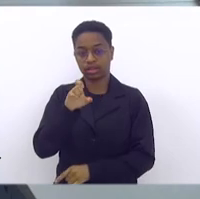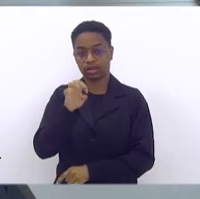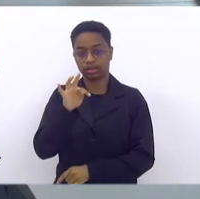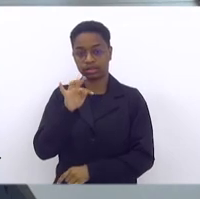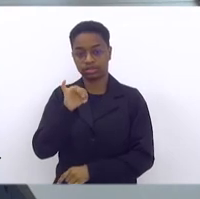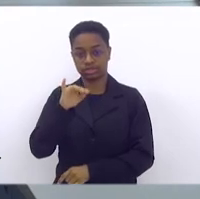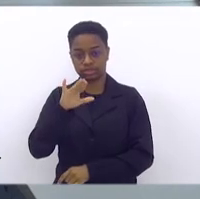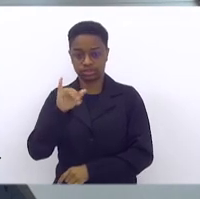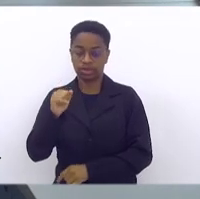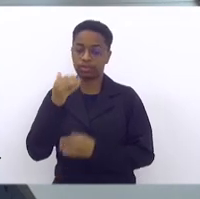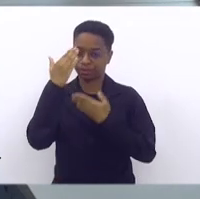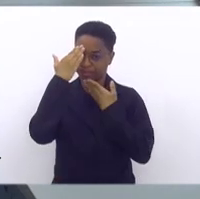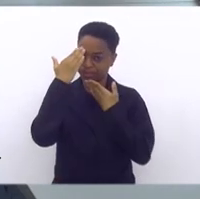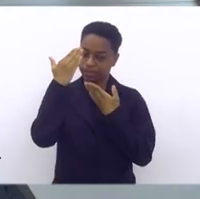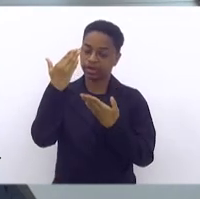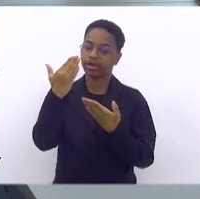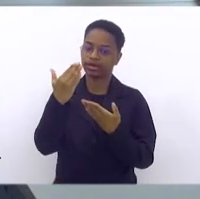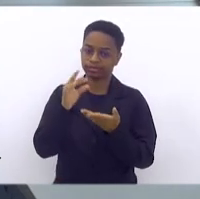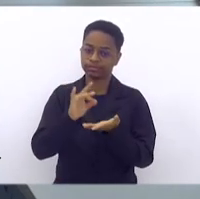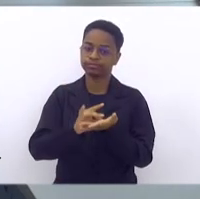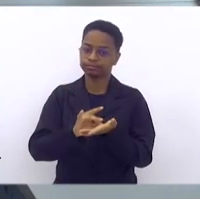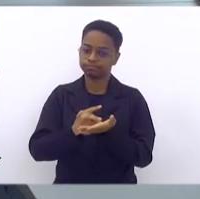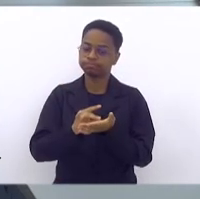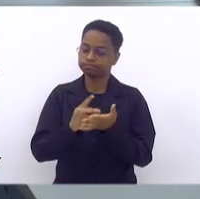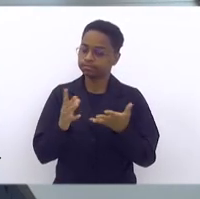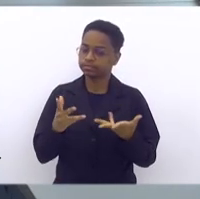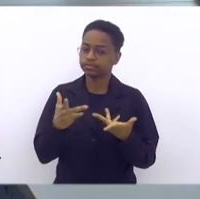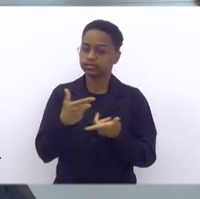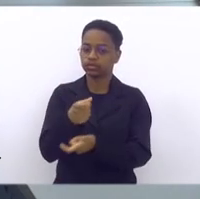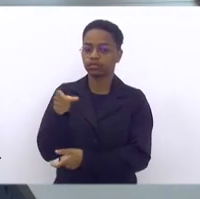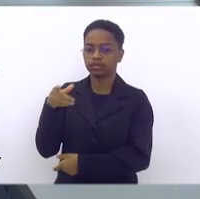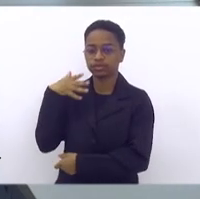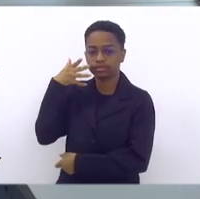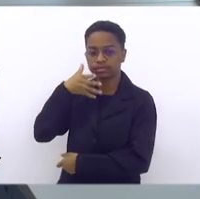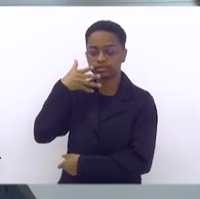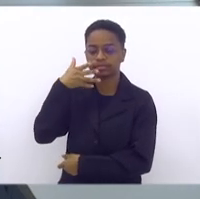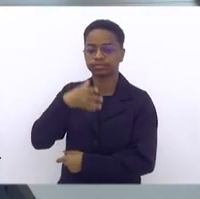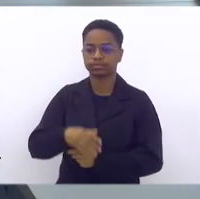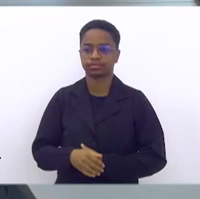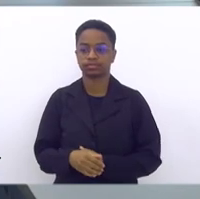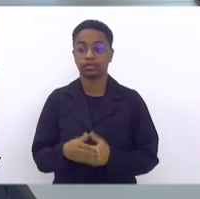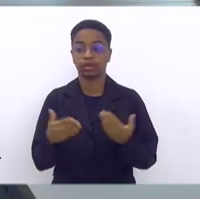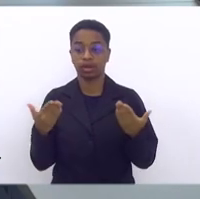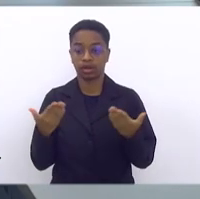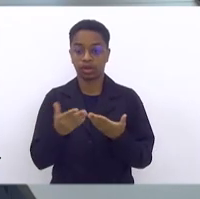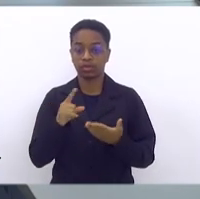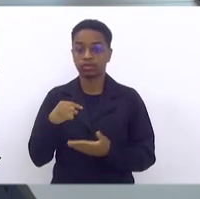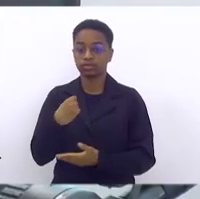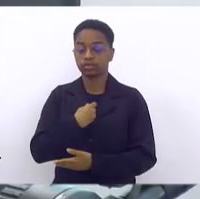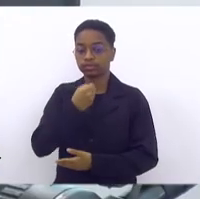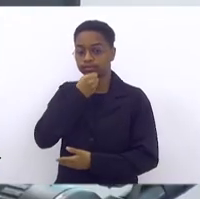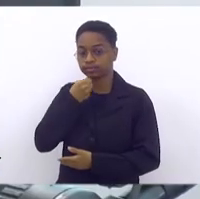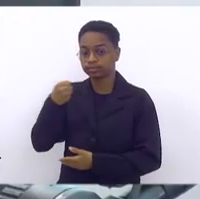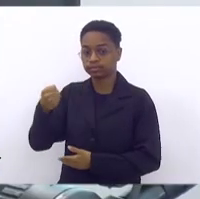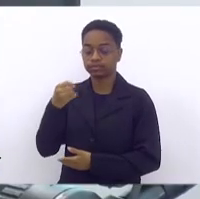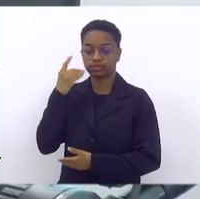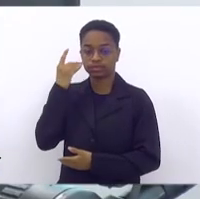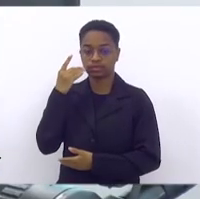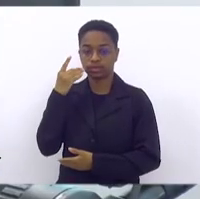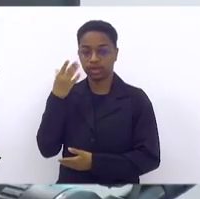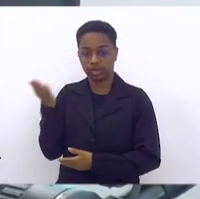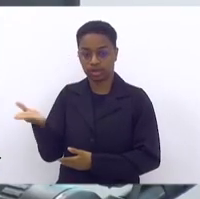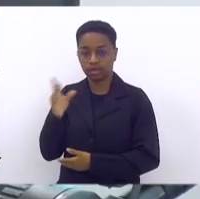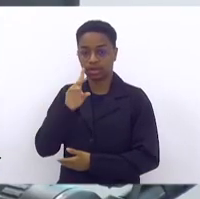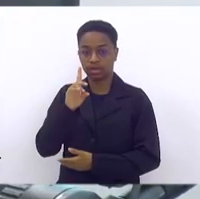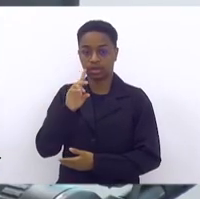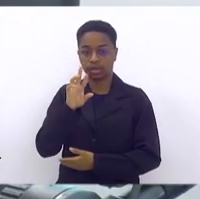tá? Muitíssimo obrigada. Foi muito enriquecedora a sua participação. E agora nós vamos ouvir o doutor Rafael Vanderlei, lembrando